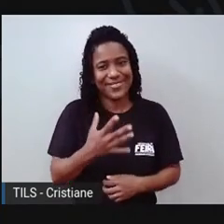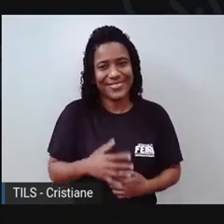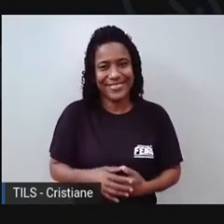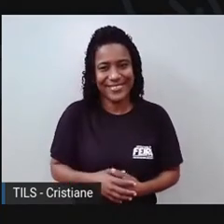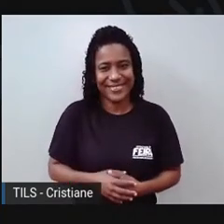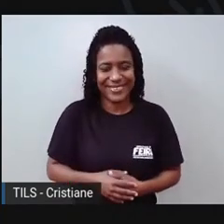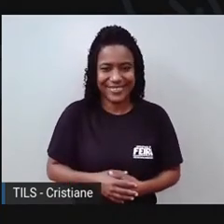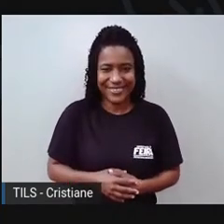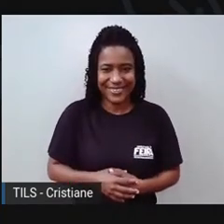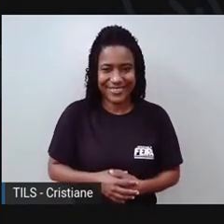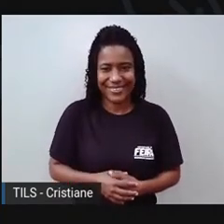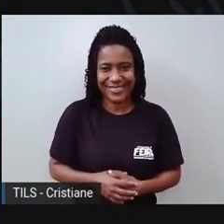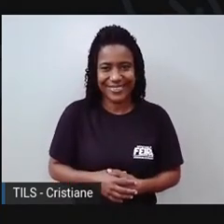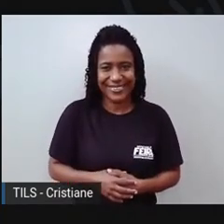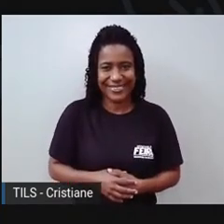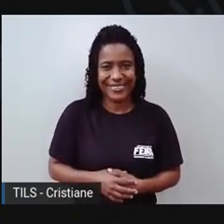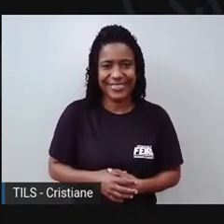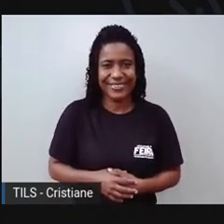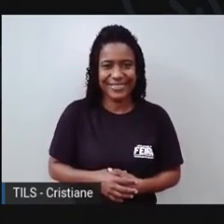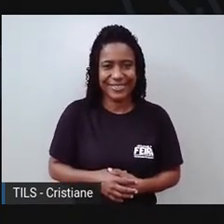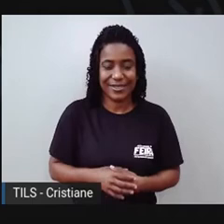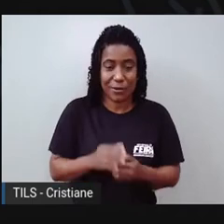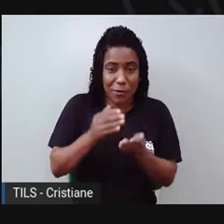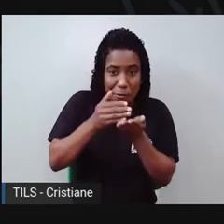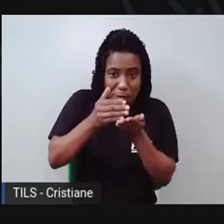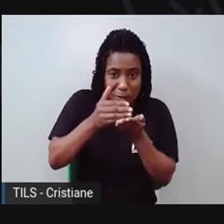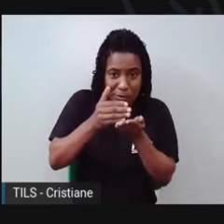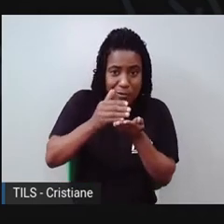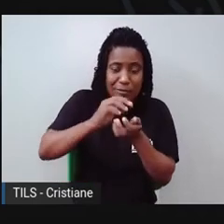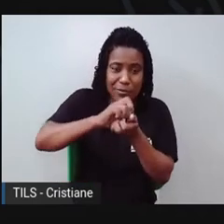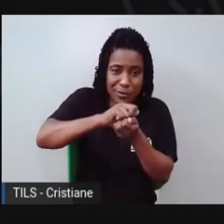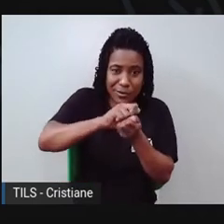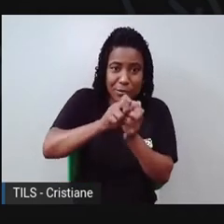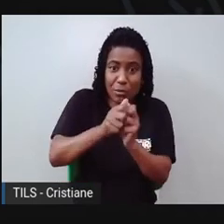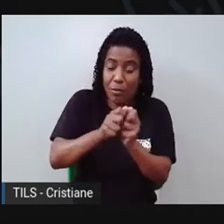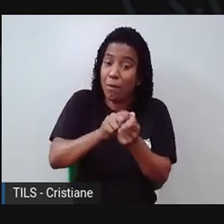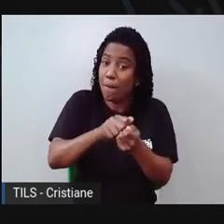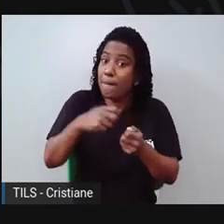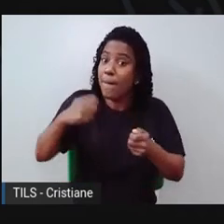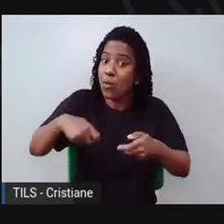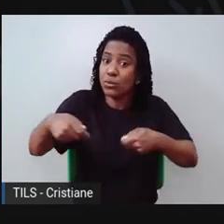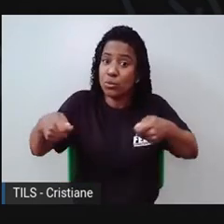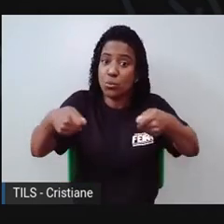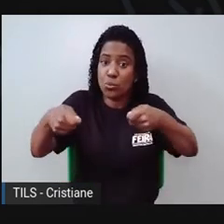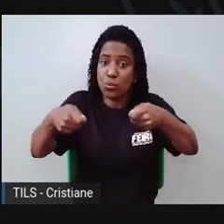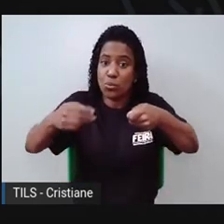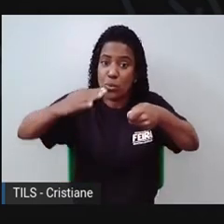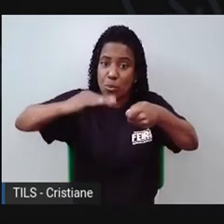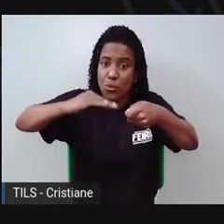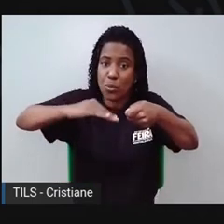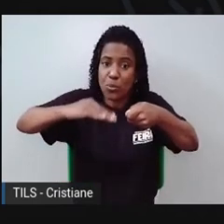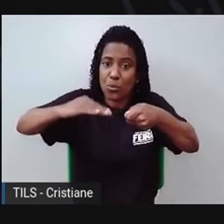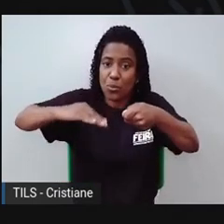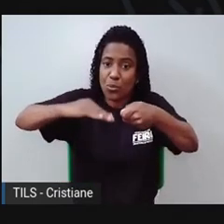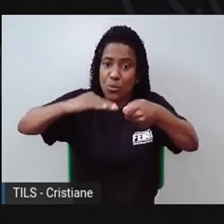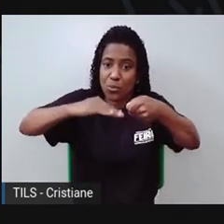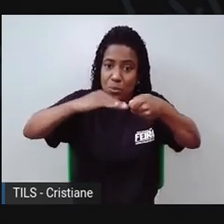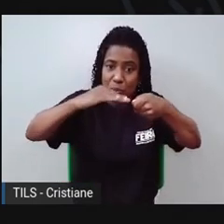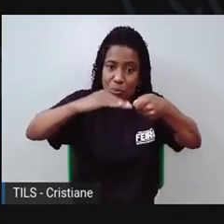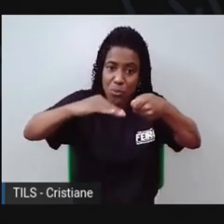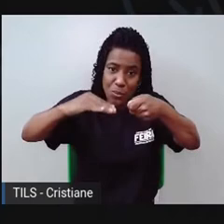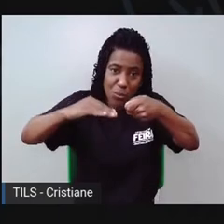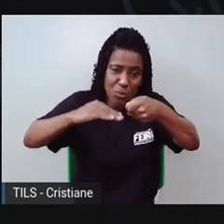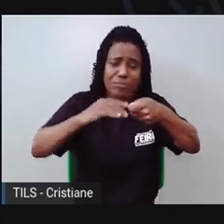agora a gente vai pegar esse restinho. Pode passar na peneira também, viu? Para pegar, aproveitar